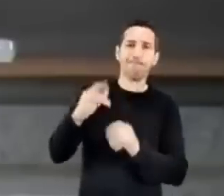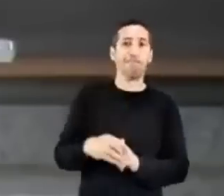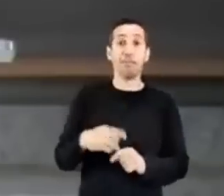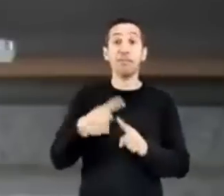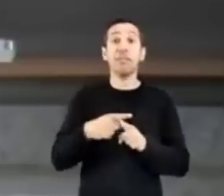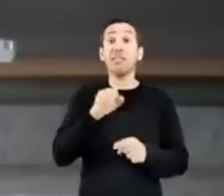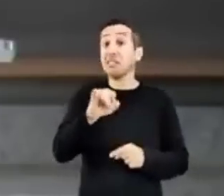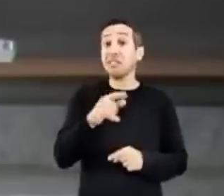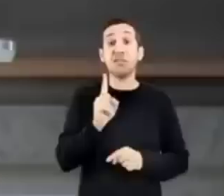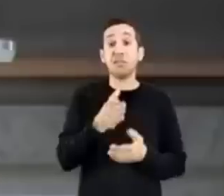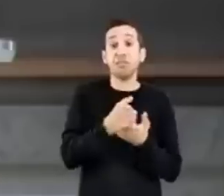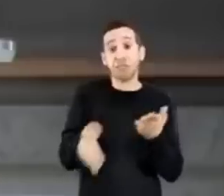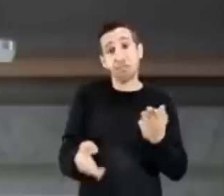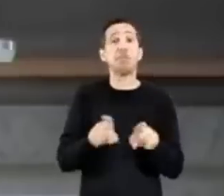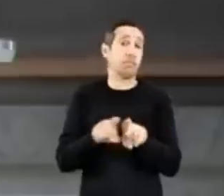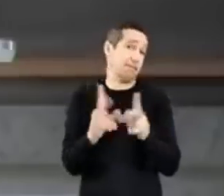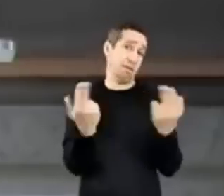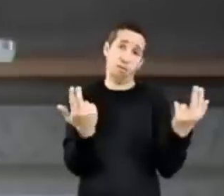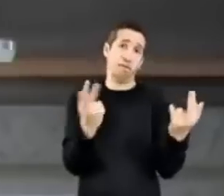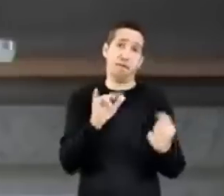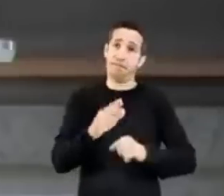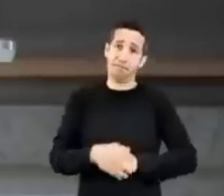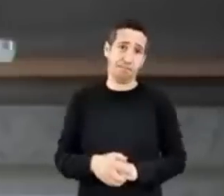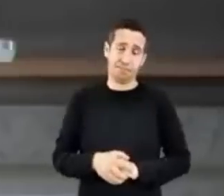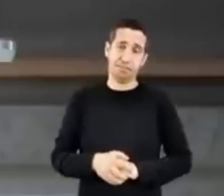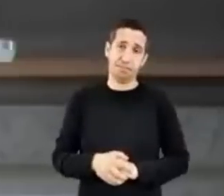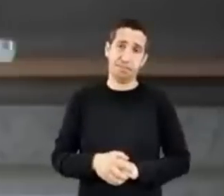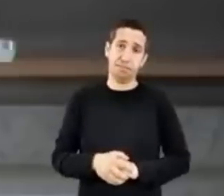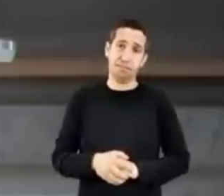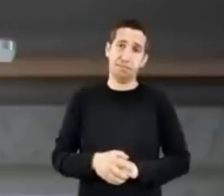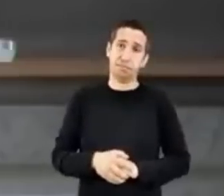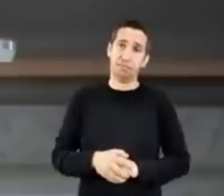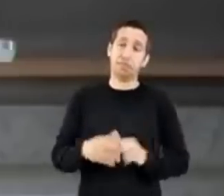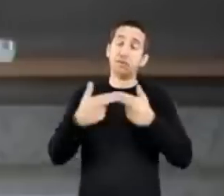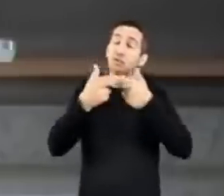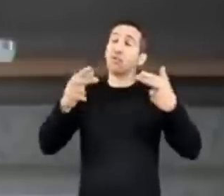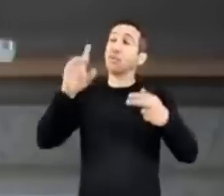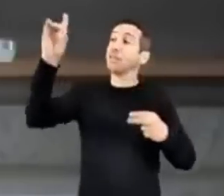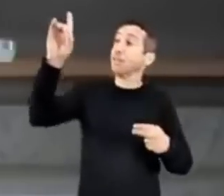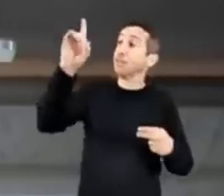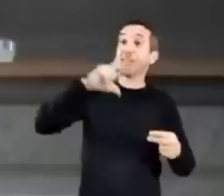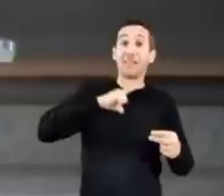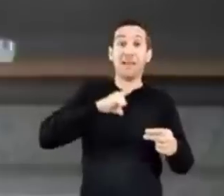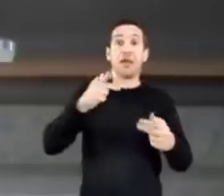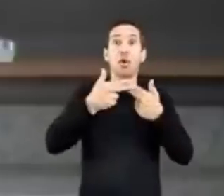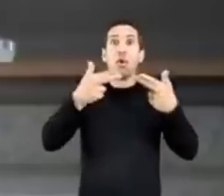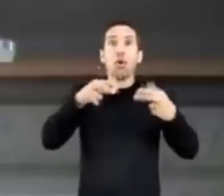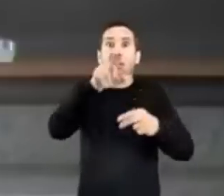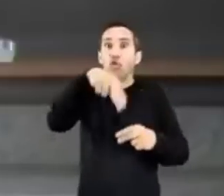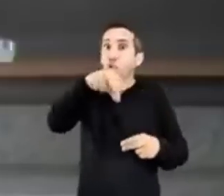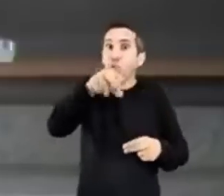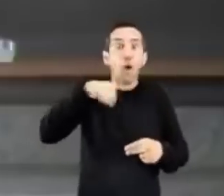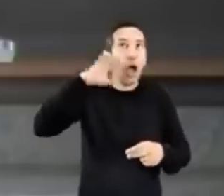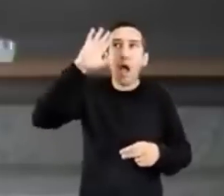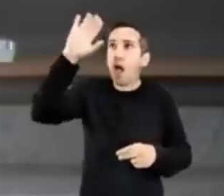também é o que Deus tem para nós é algo que os olhos ainda não viram os ouvidos Não ouviram não subiram ao coração